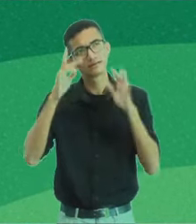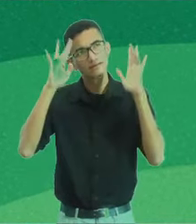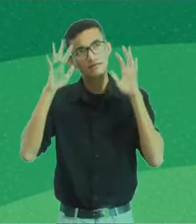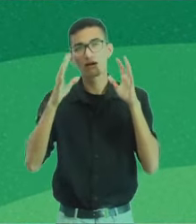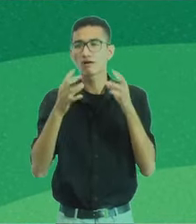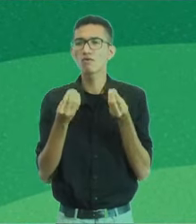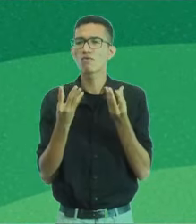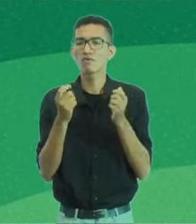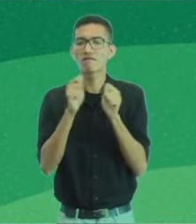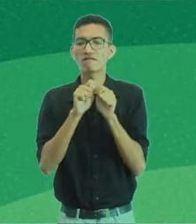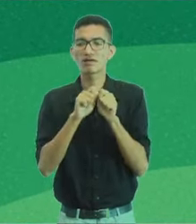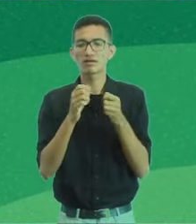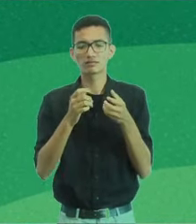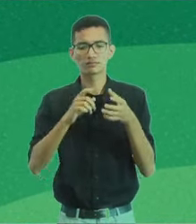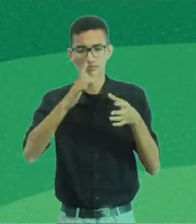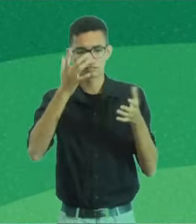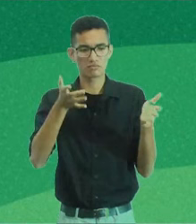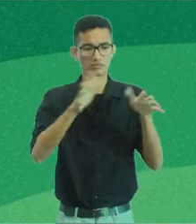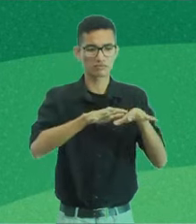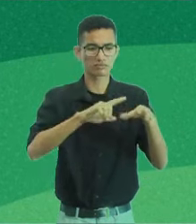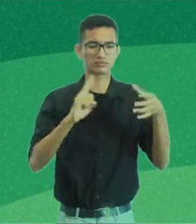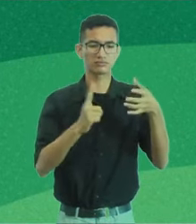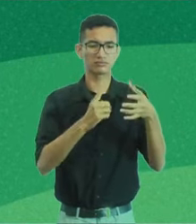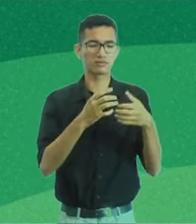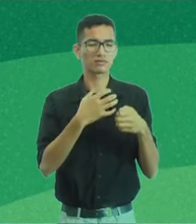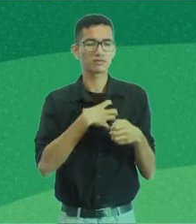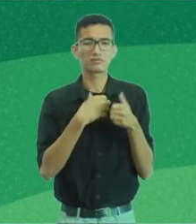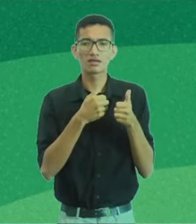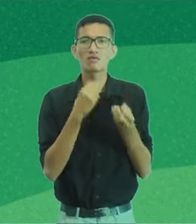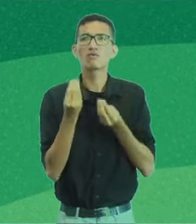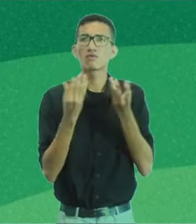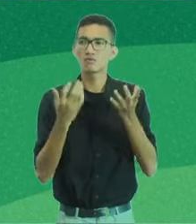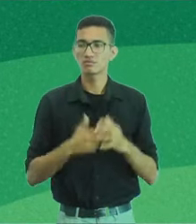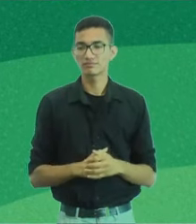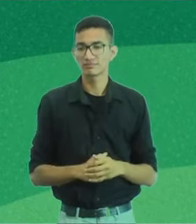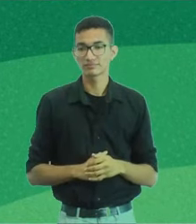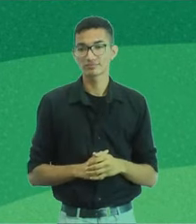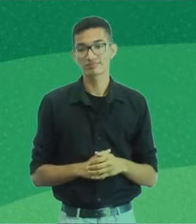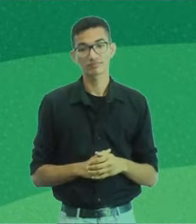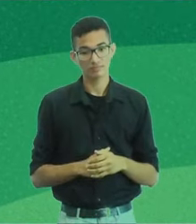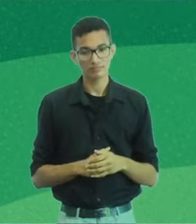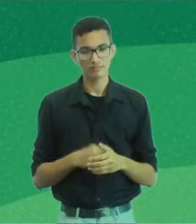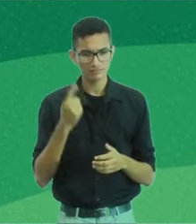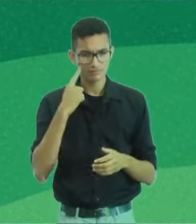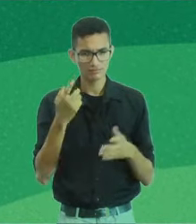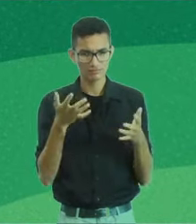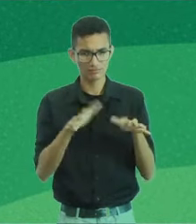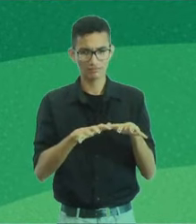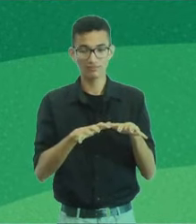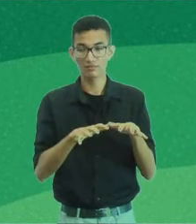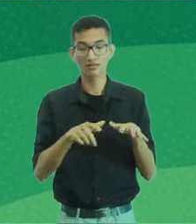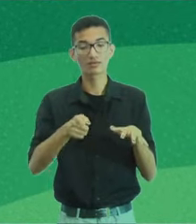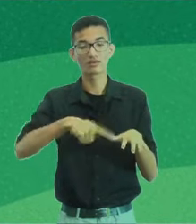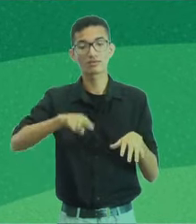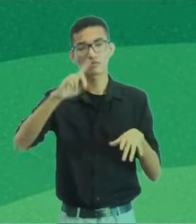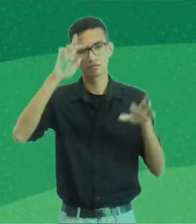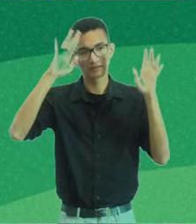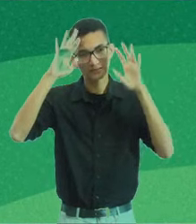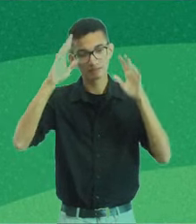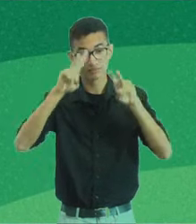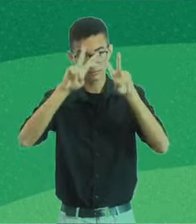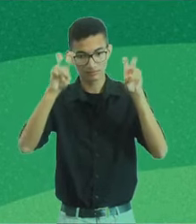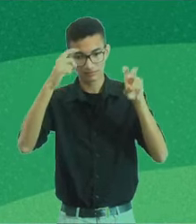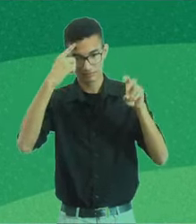isso eu não sei ele literalmente uma pergunta Lembra que eu falei que não tinha conclusão a gente tem que pensar um pouco sobre